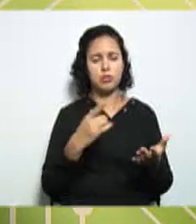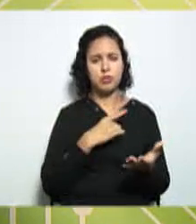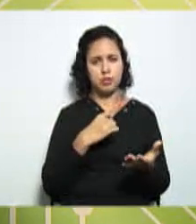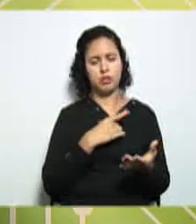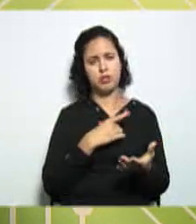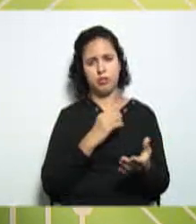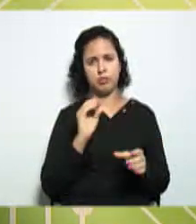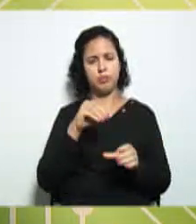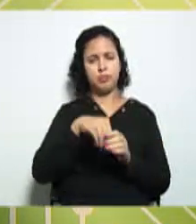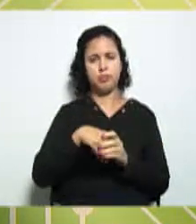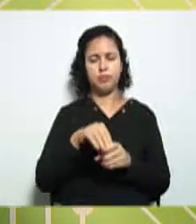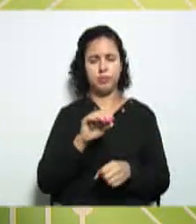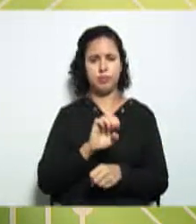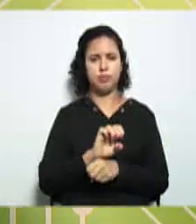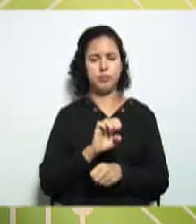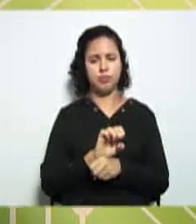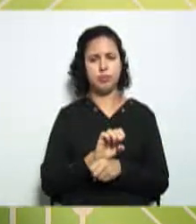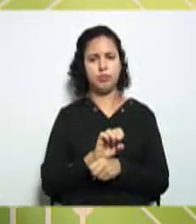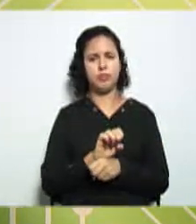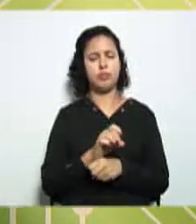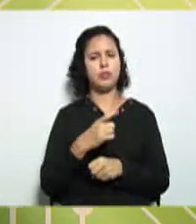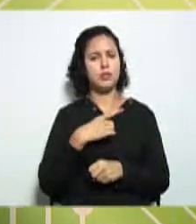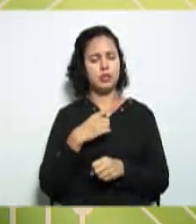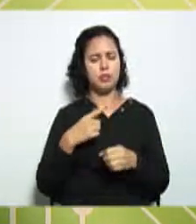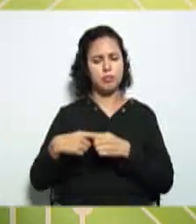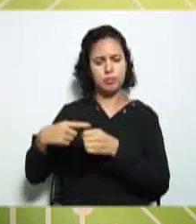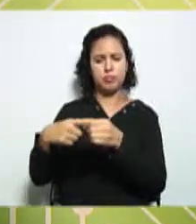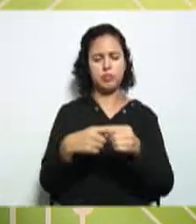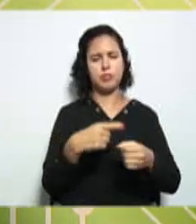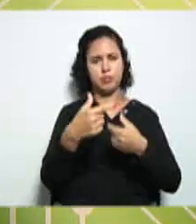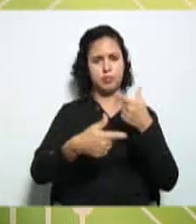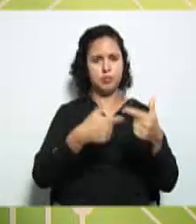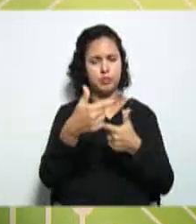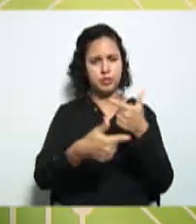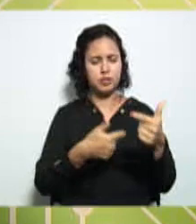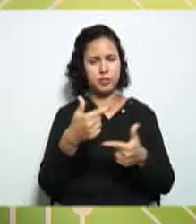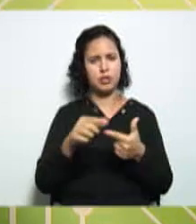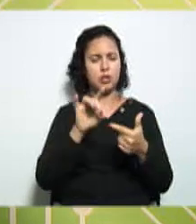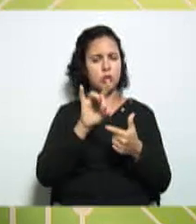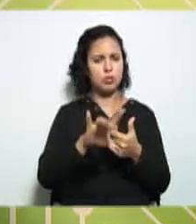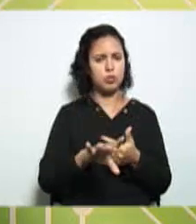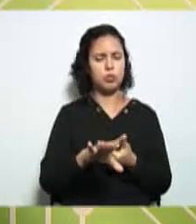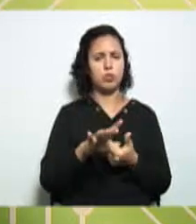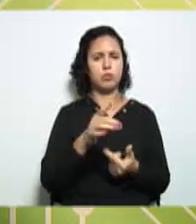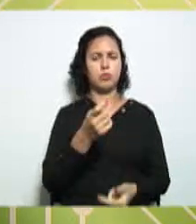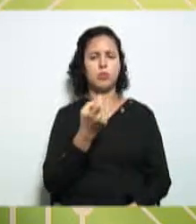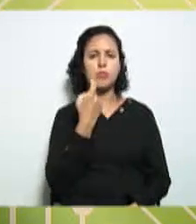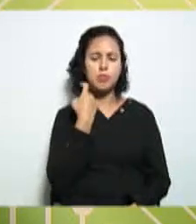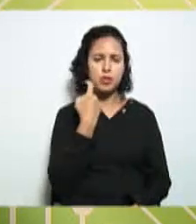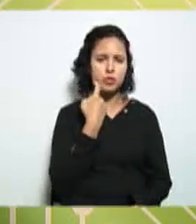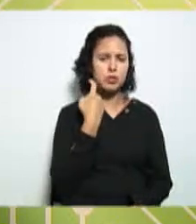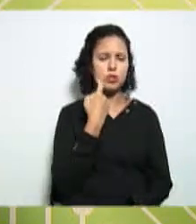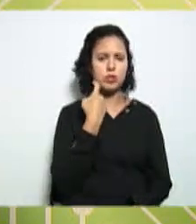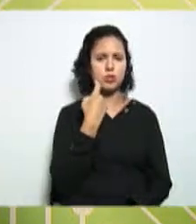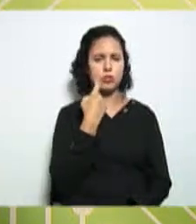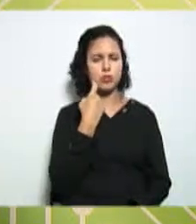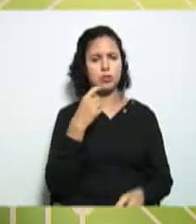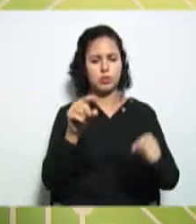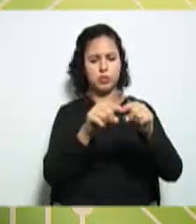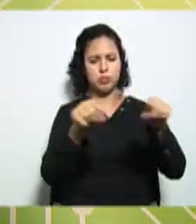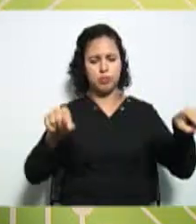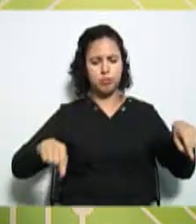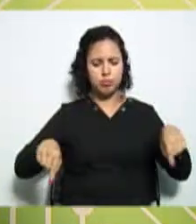várias regiões que já trabalham só com a criação, né, de peixes aí em tanques, em